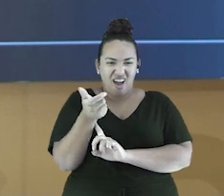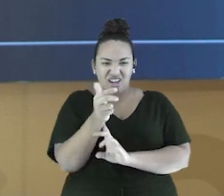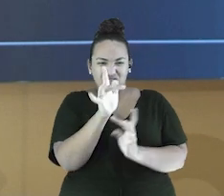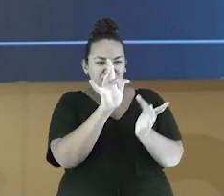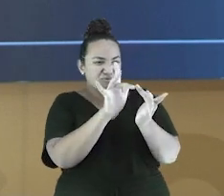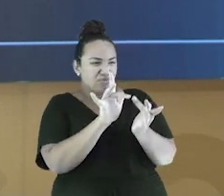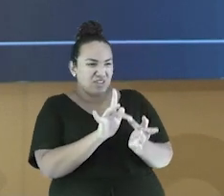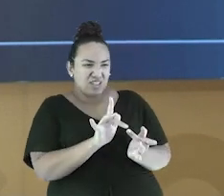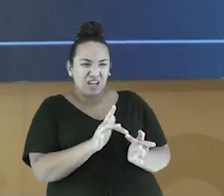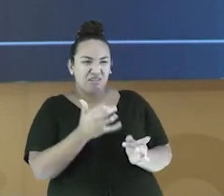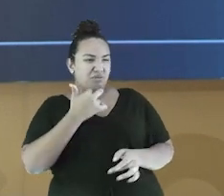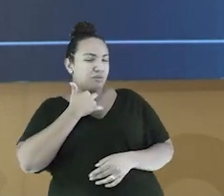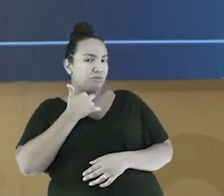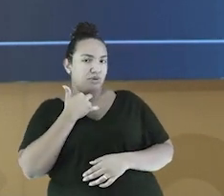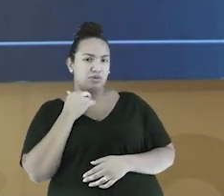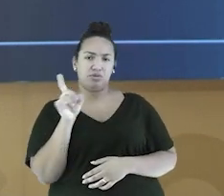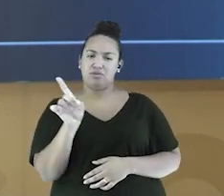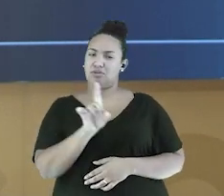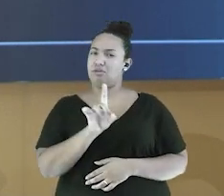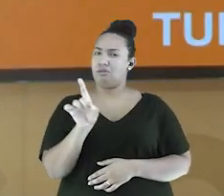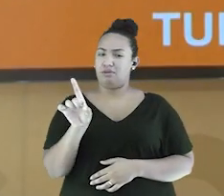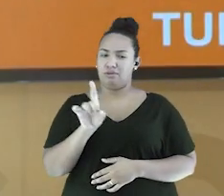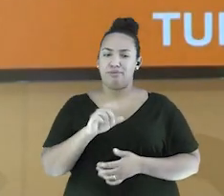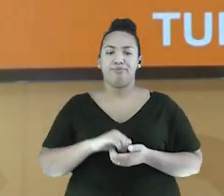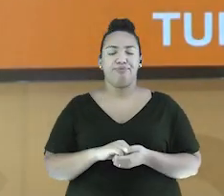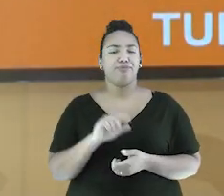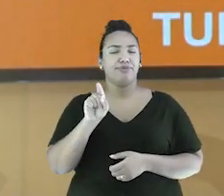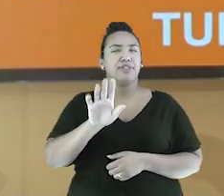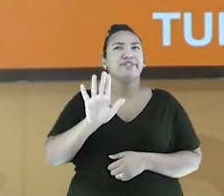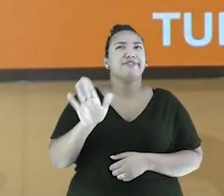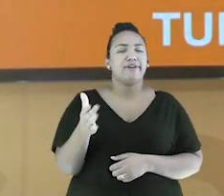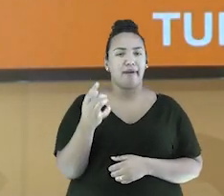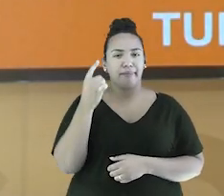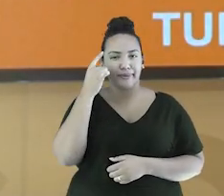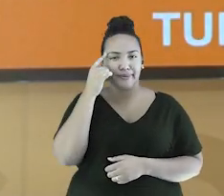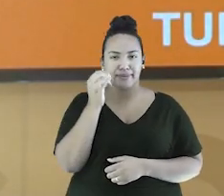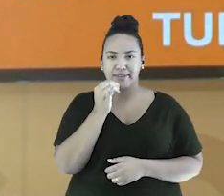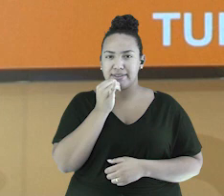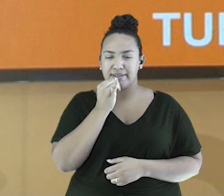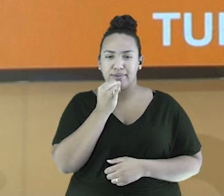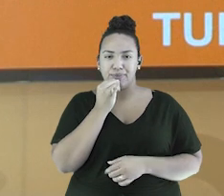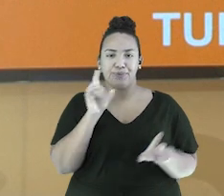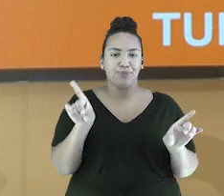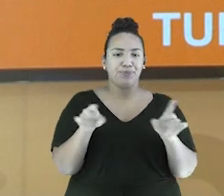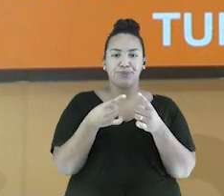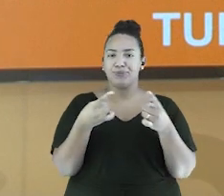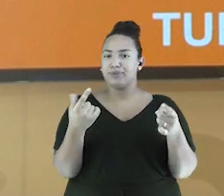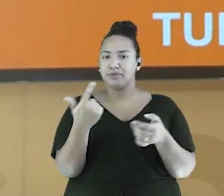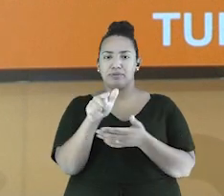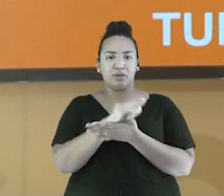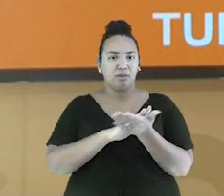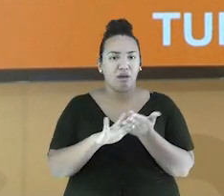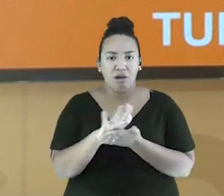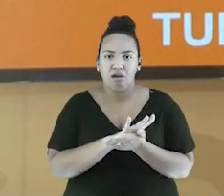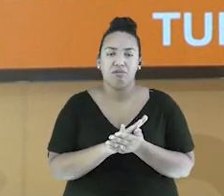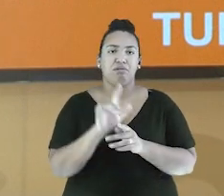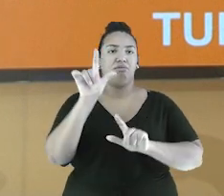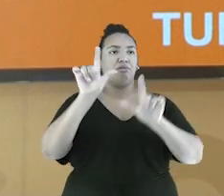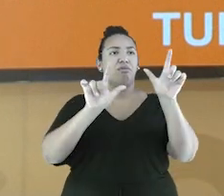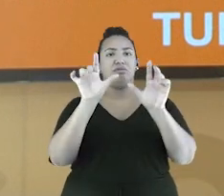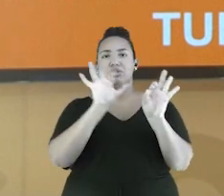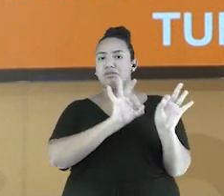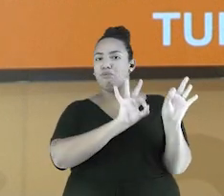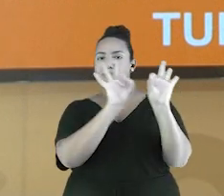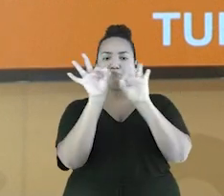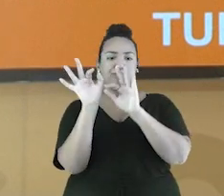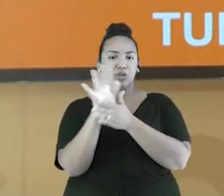inacessível, distante de nós. Você já imaginou a sua vida sem ouvir música, sem assistir TV? Ou imagina